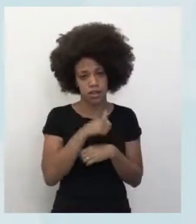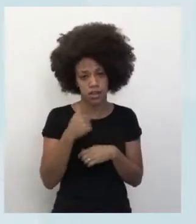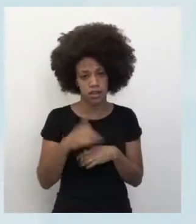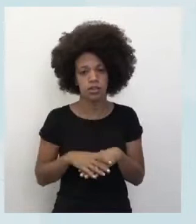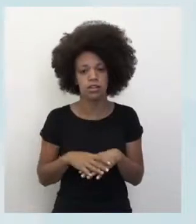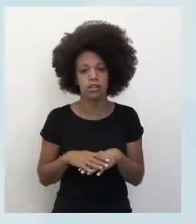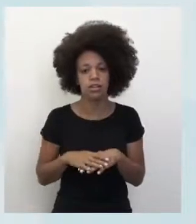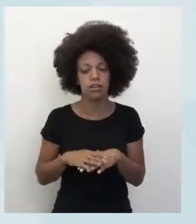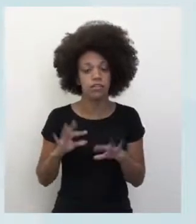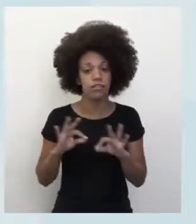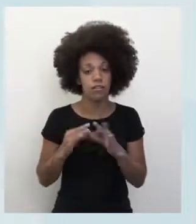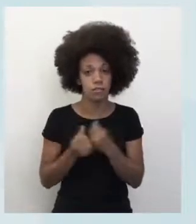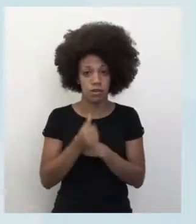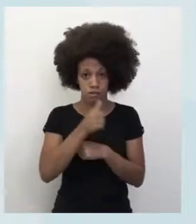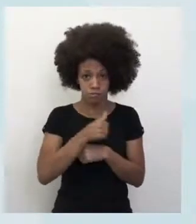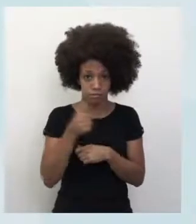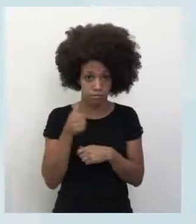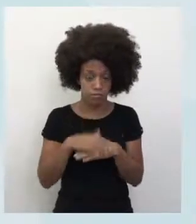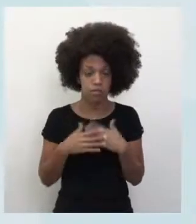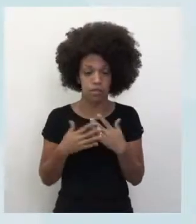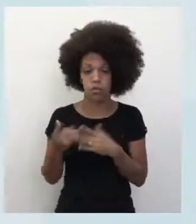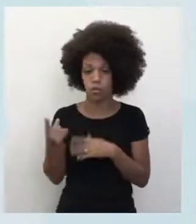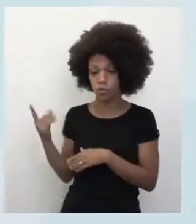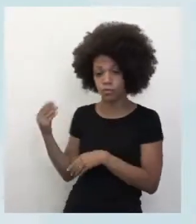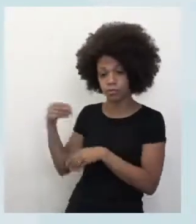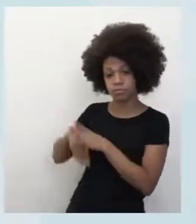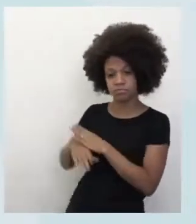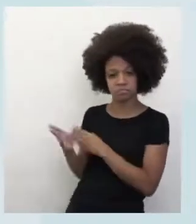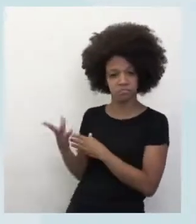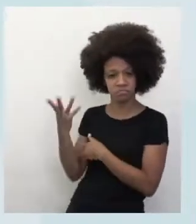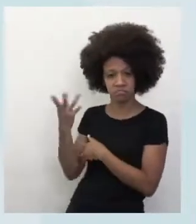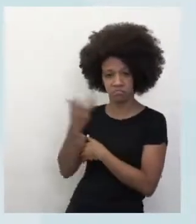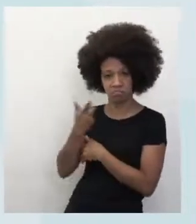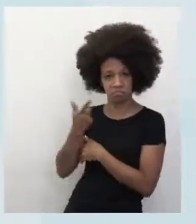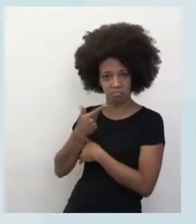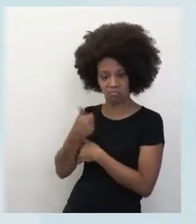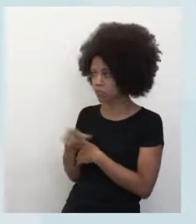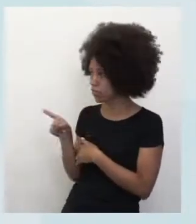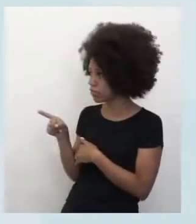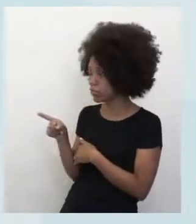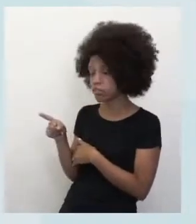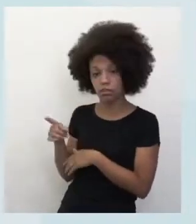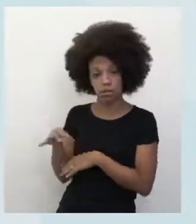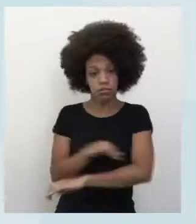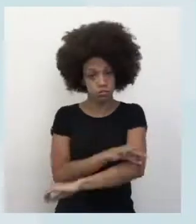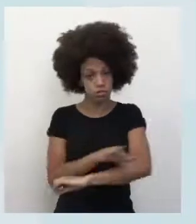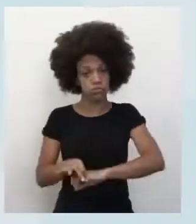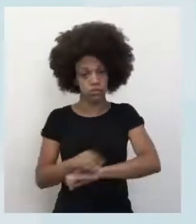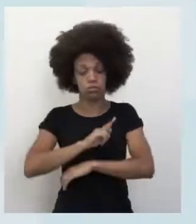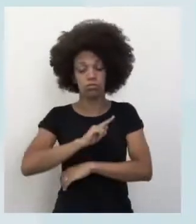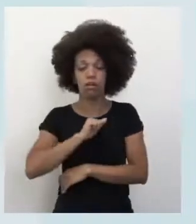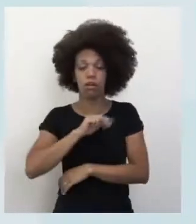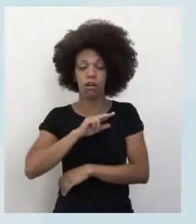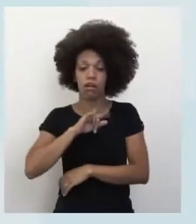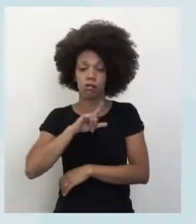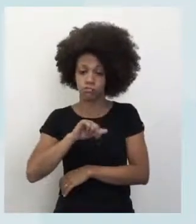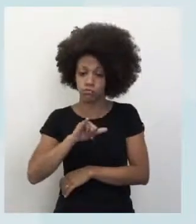Sagrada Família, é essa aí que você olha, a parte interna. Olha que espetáculo. E aí vocês podem ver que tem umas gruas